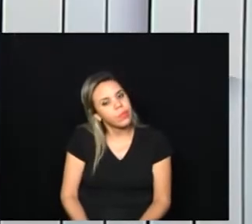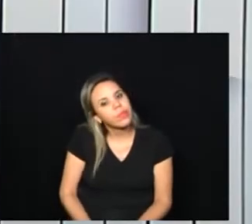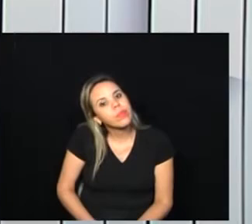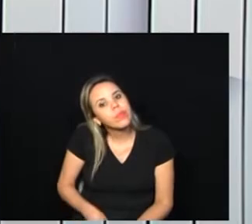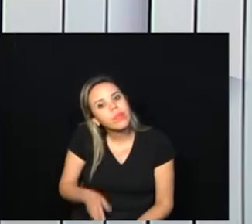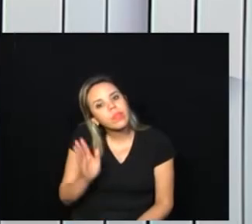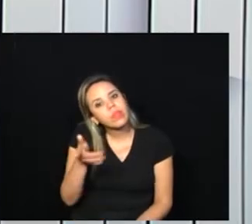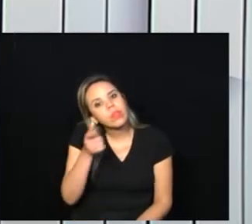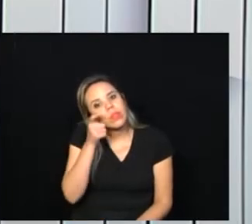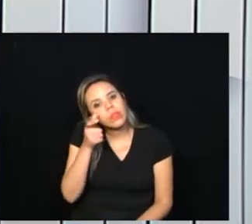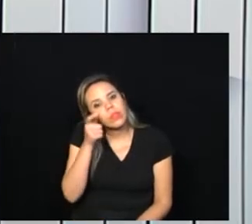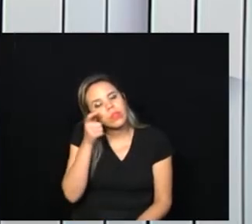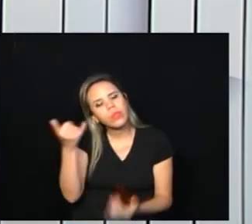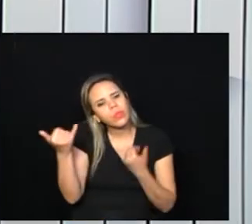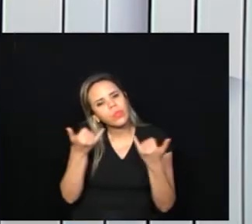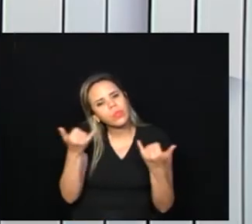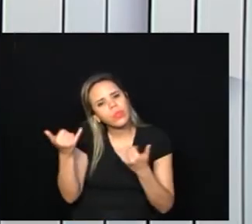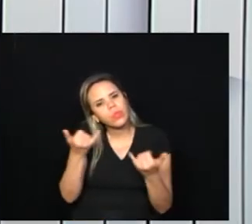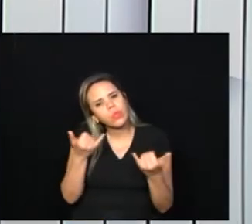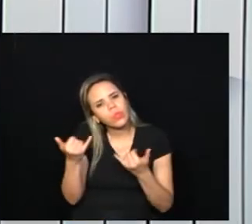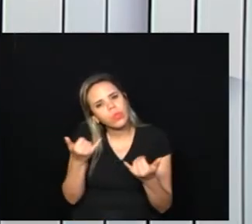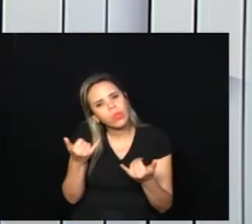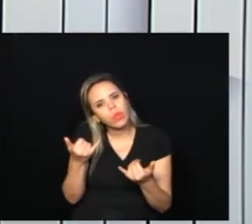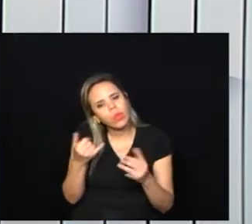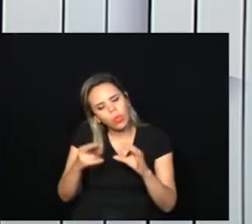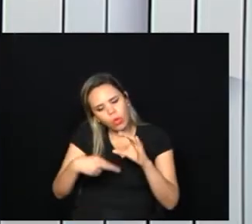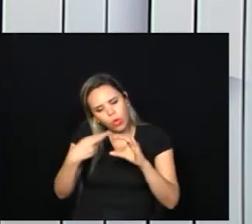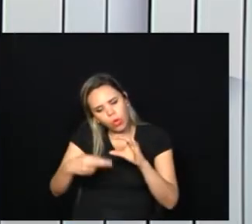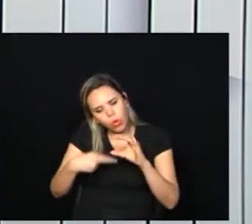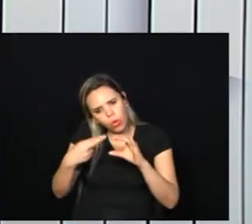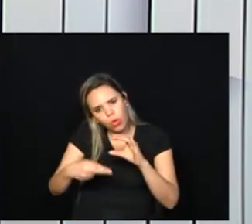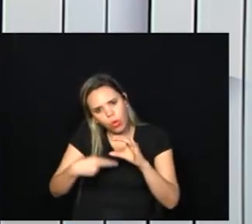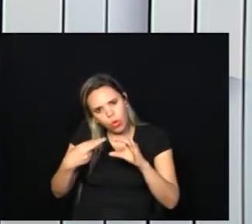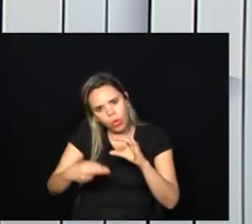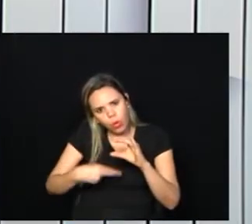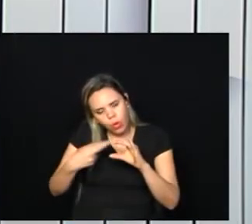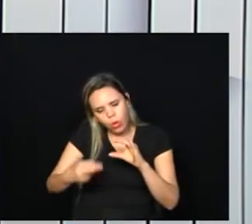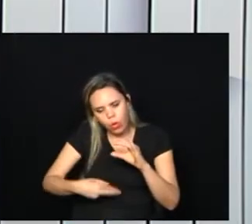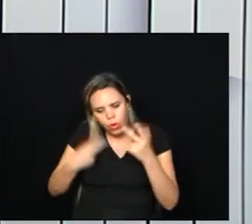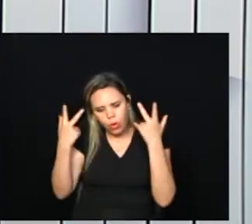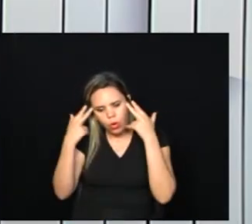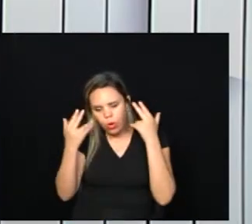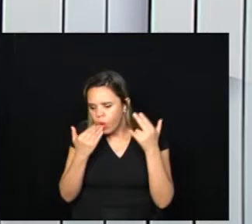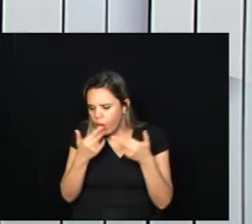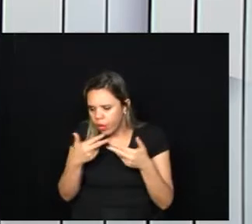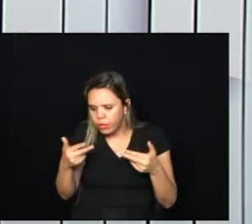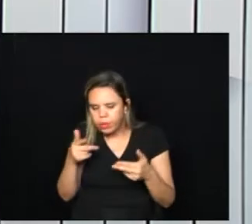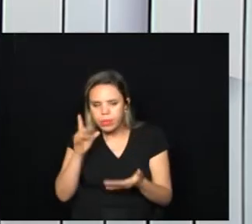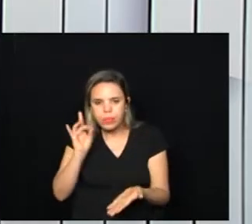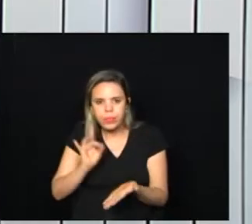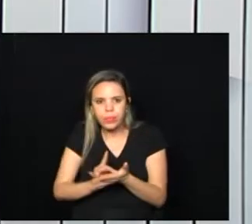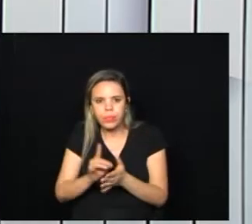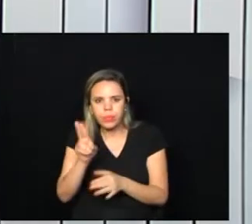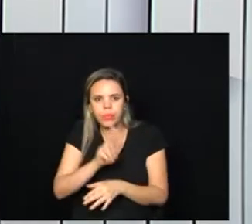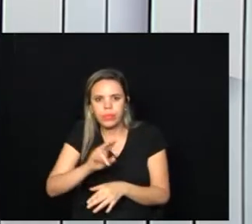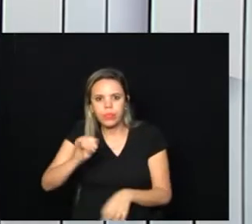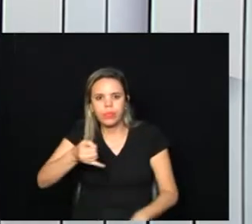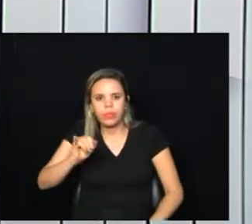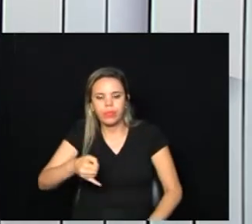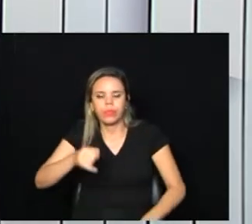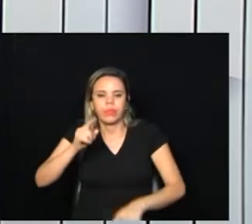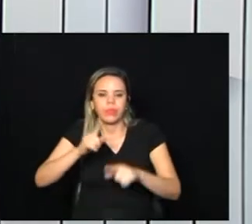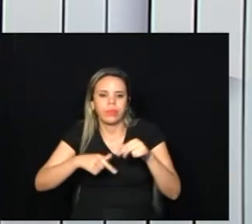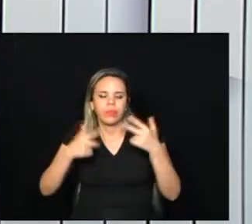Você já deve ter ouvido falar em compostagem orgânica, aquele processo que consiste em reutilizar